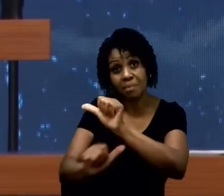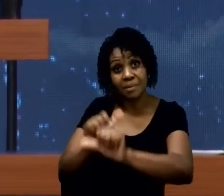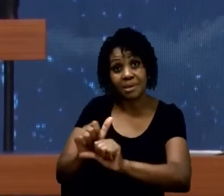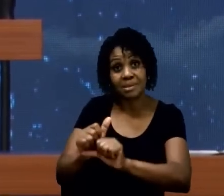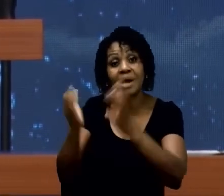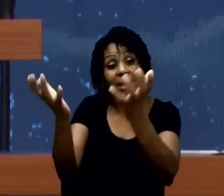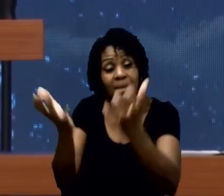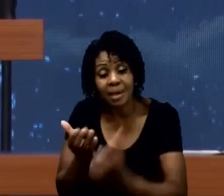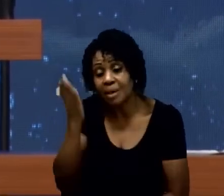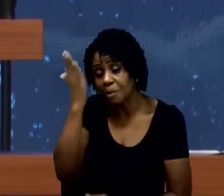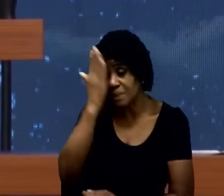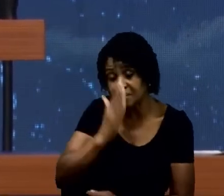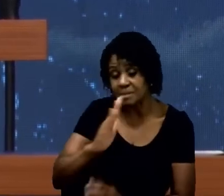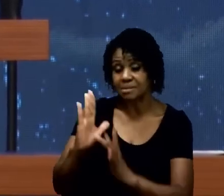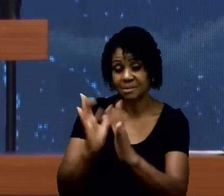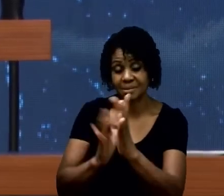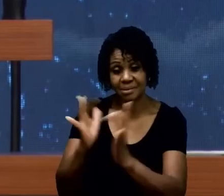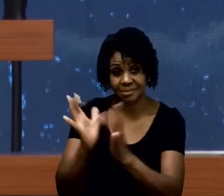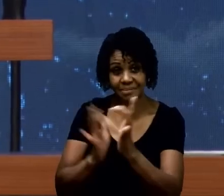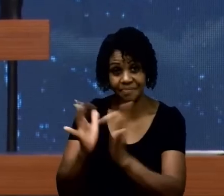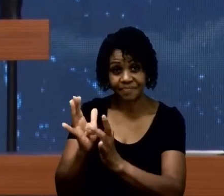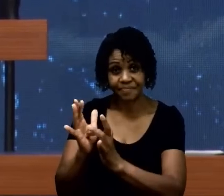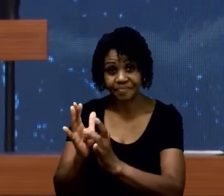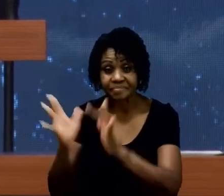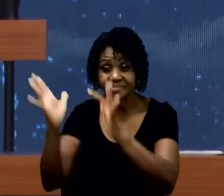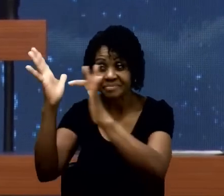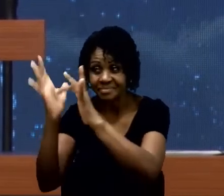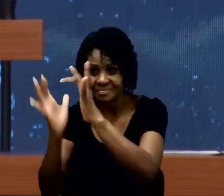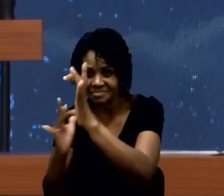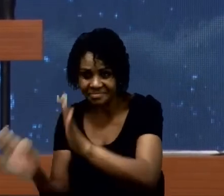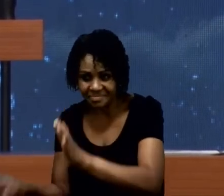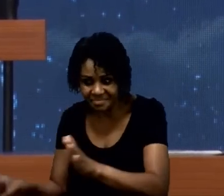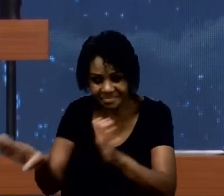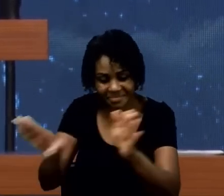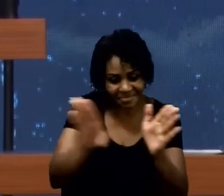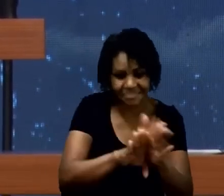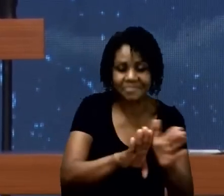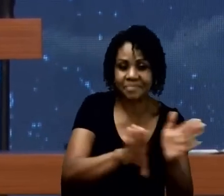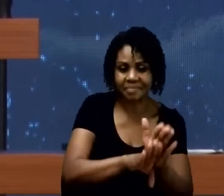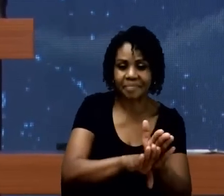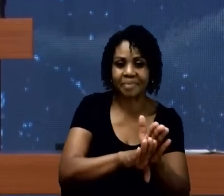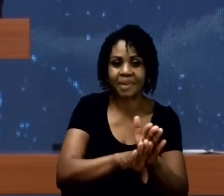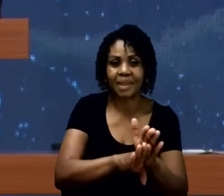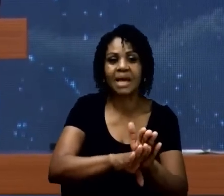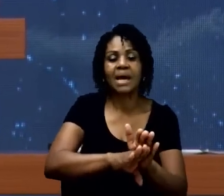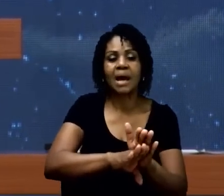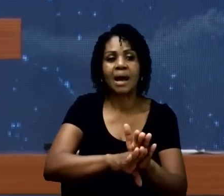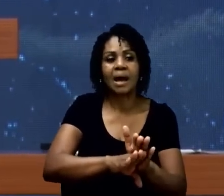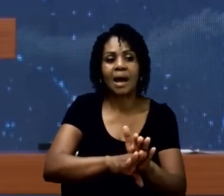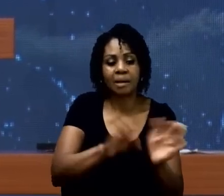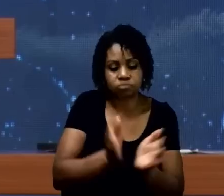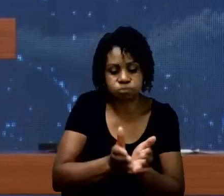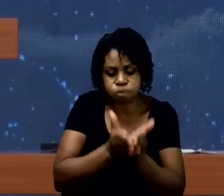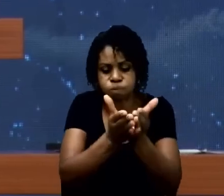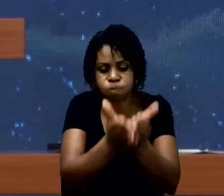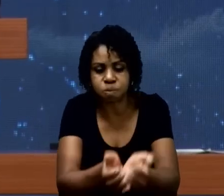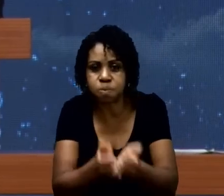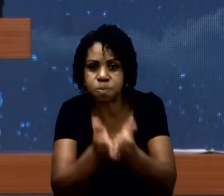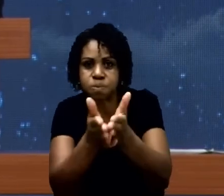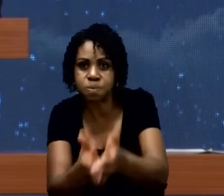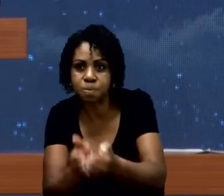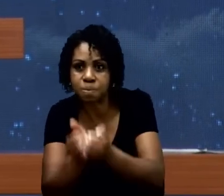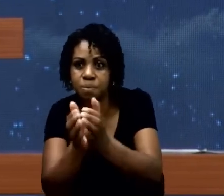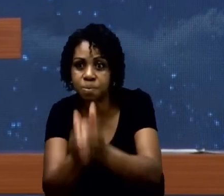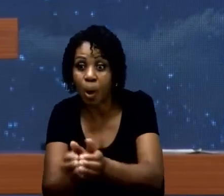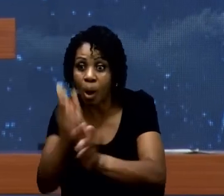agora a presença de Jesus. E ali quando Jesus chegou no versículo 54. Saindo eles do barco. Logo